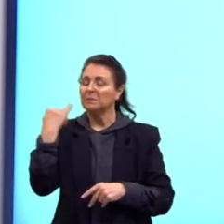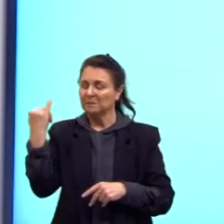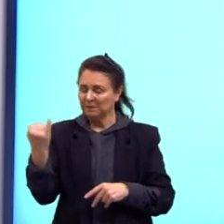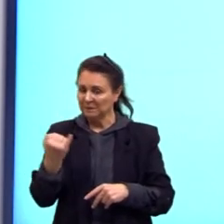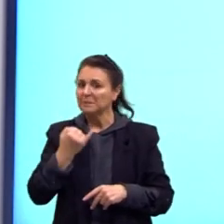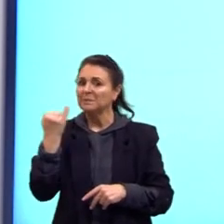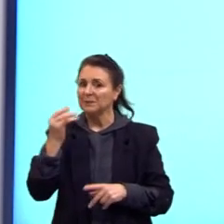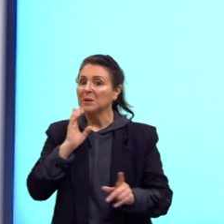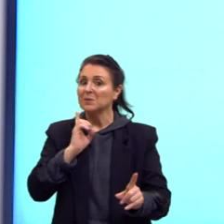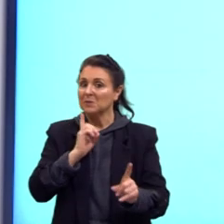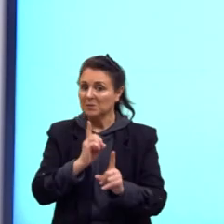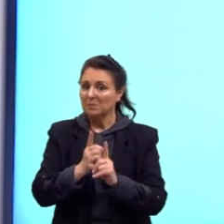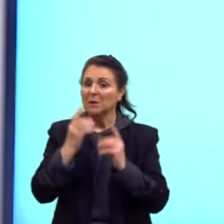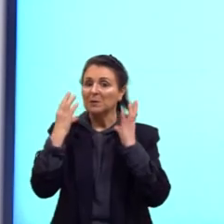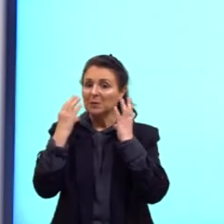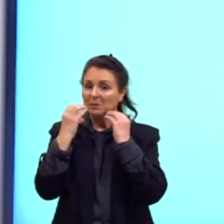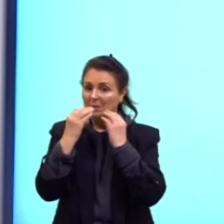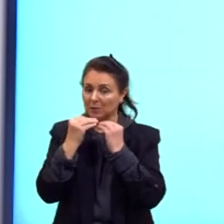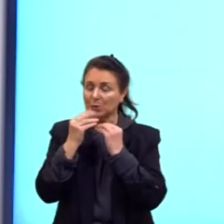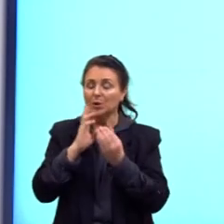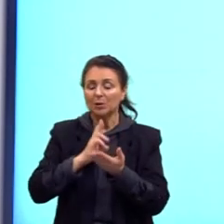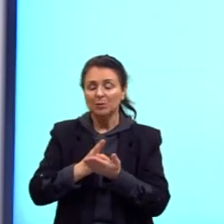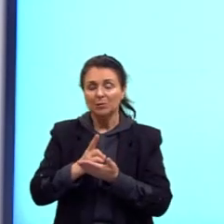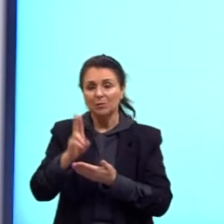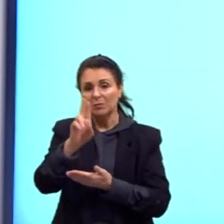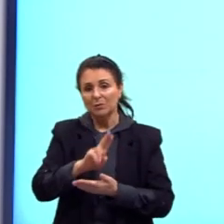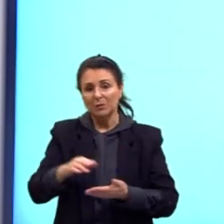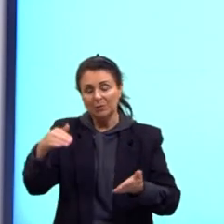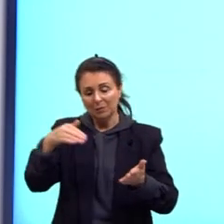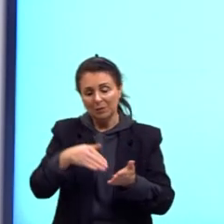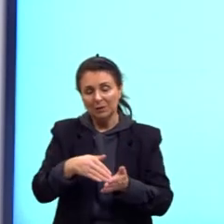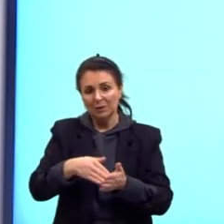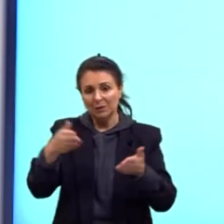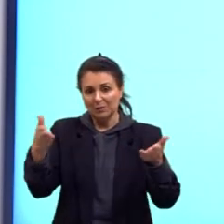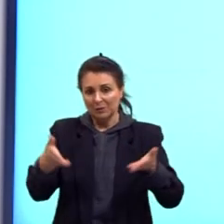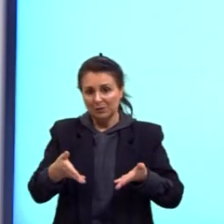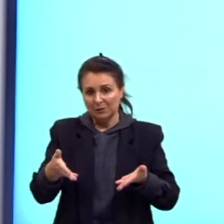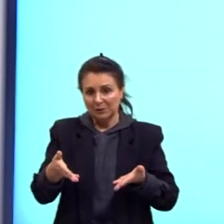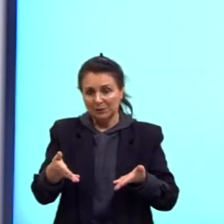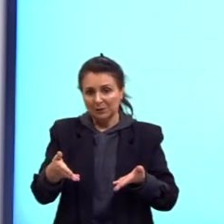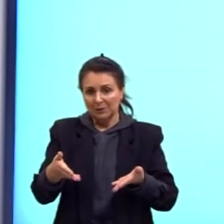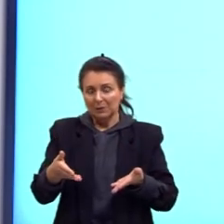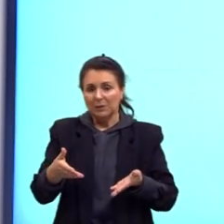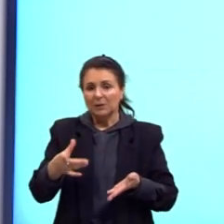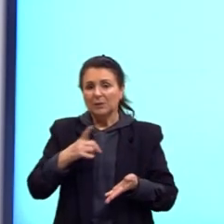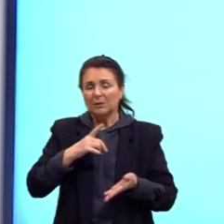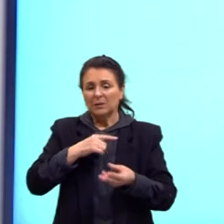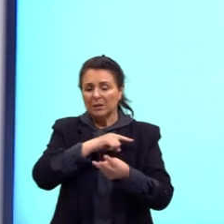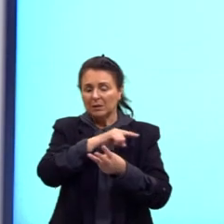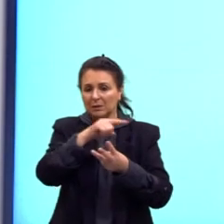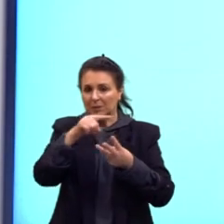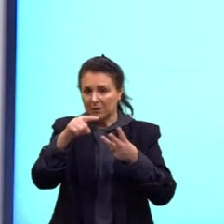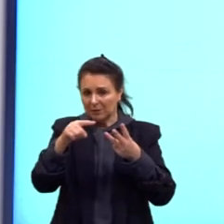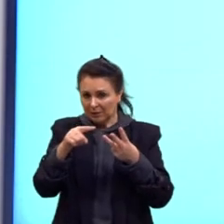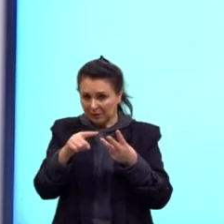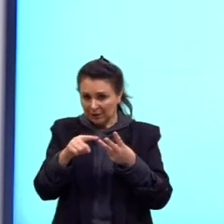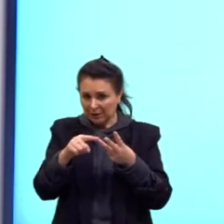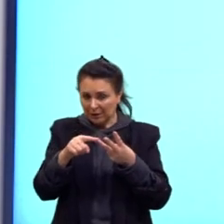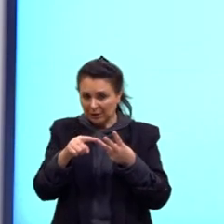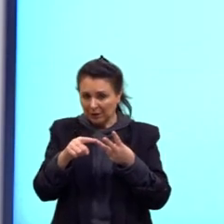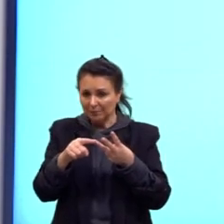matemático e nós continuamos aplicando utilizando então nos dias de hoje nós temos três casos então